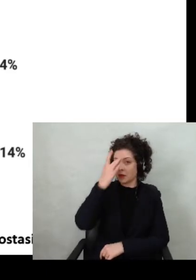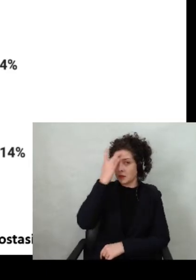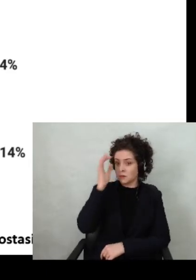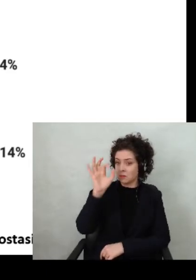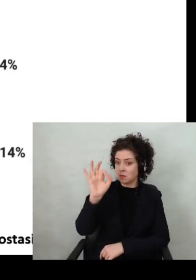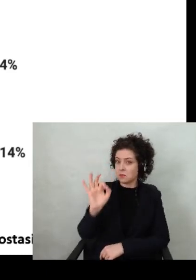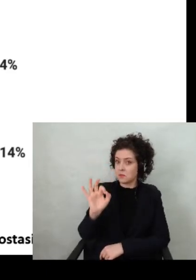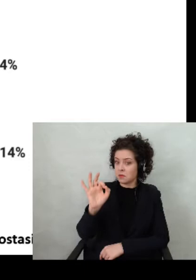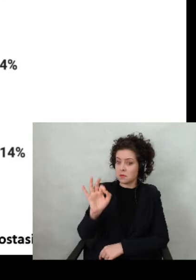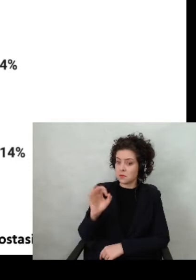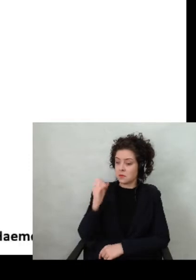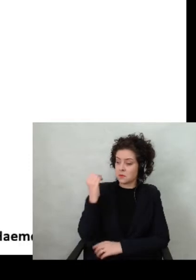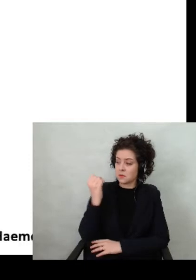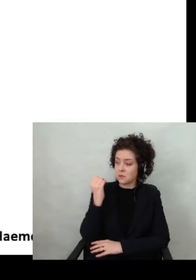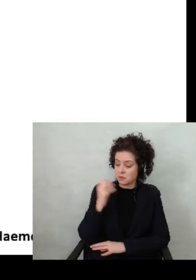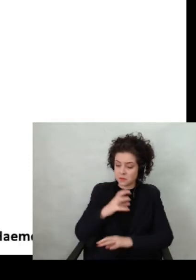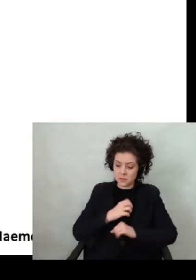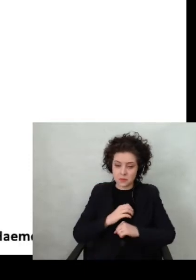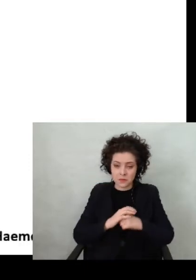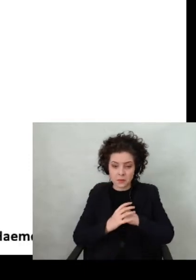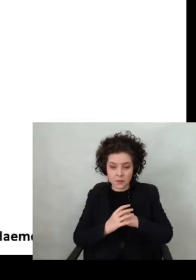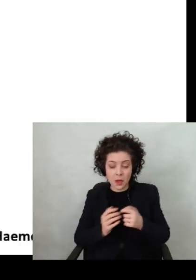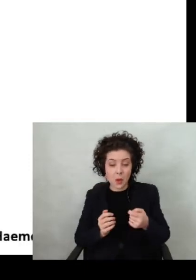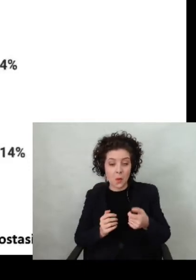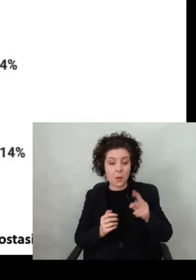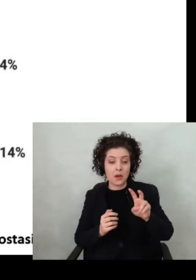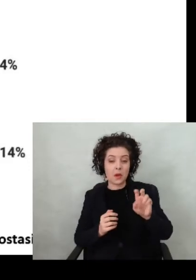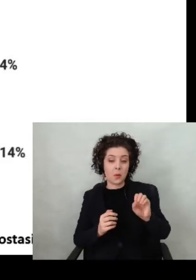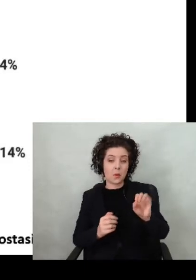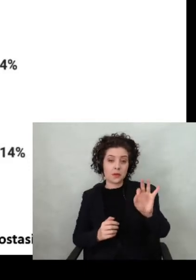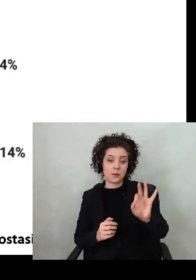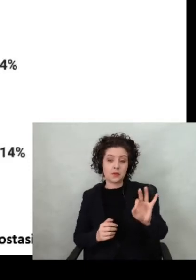gravemente acometidos, quase 50%